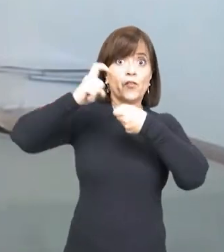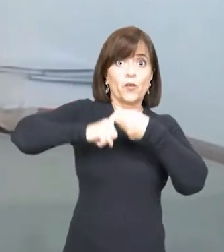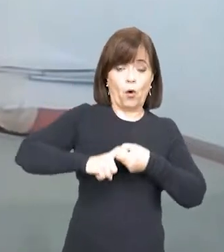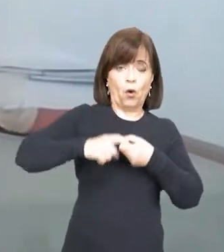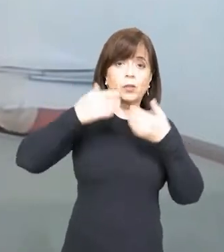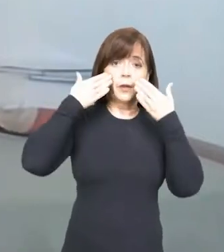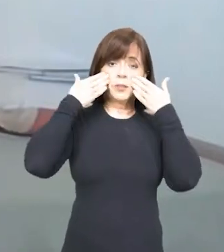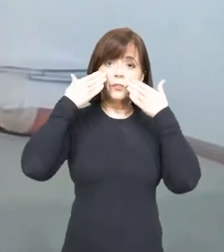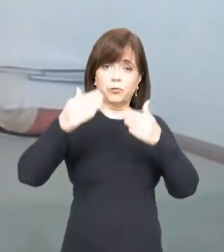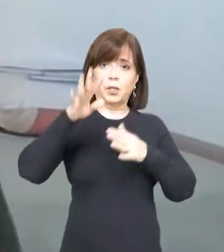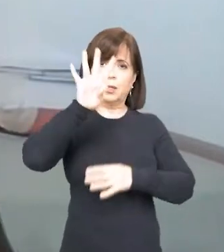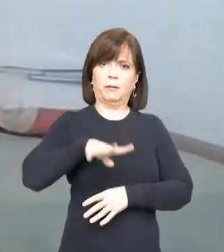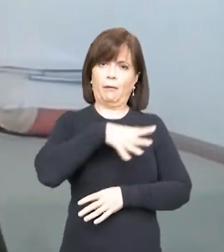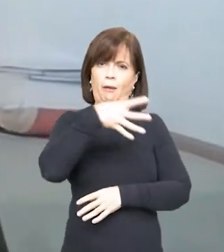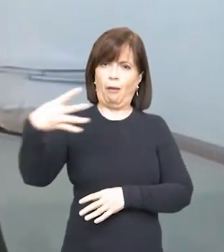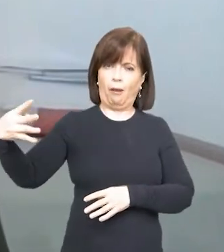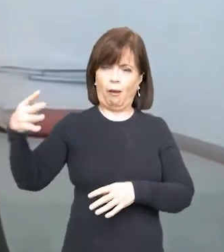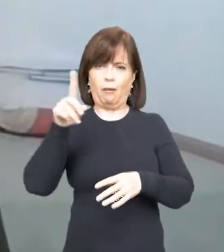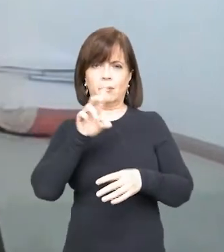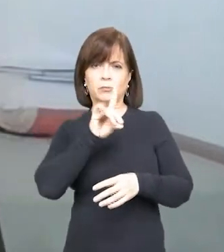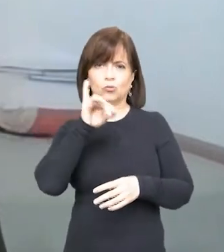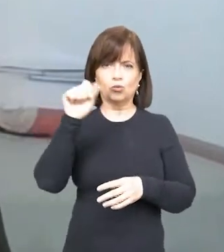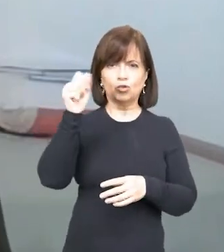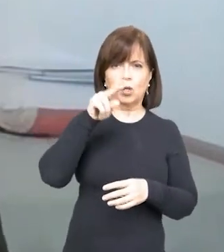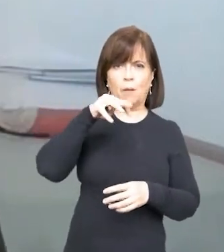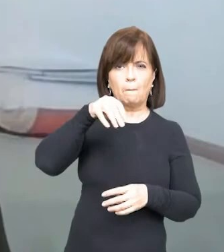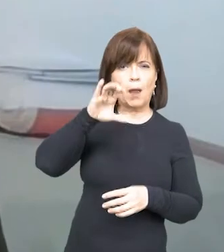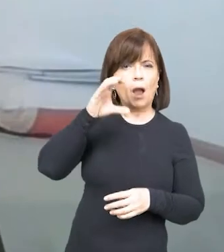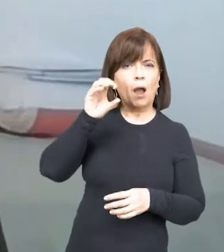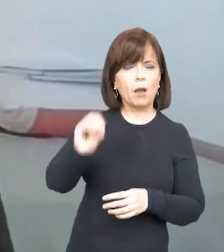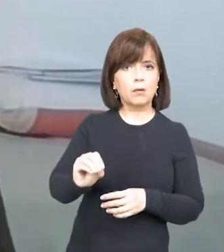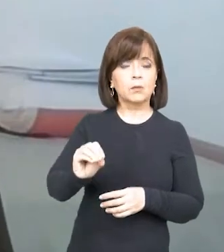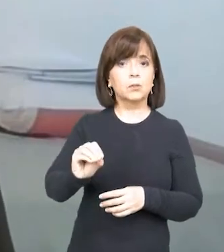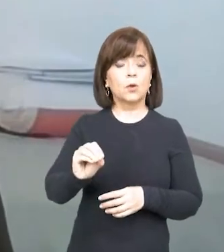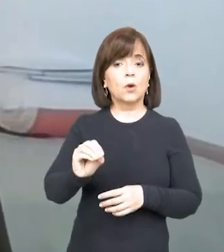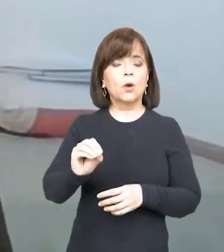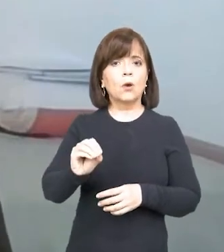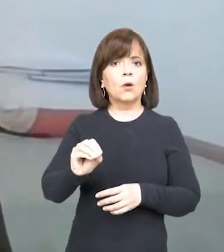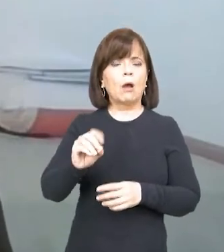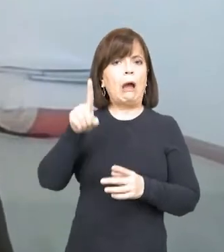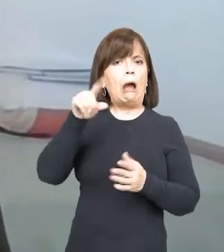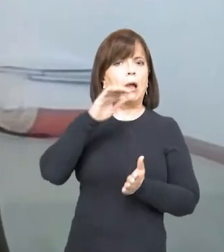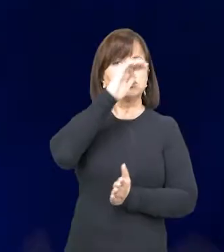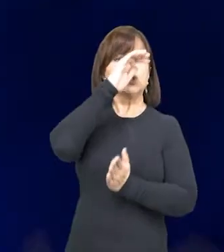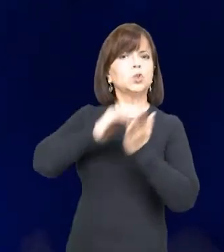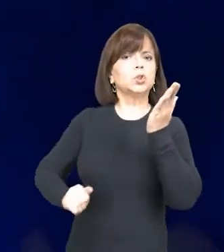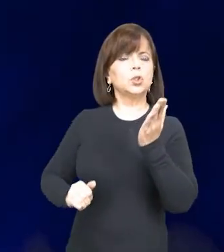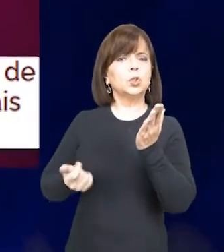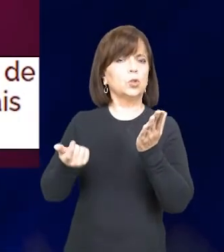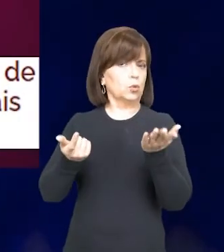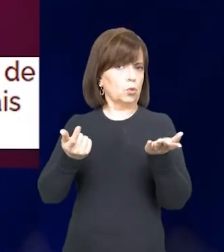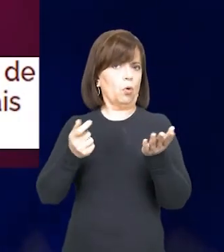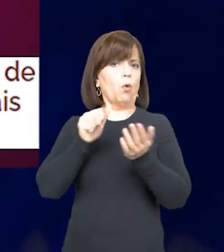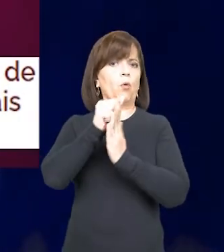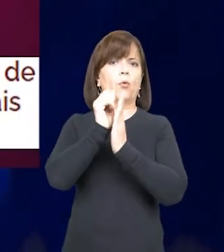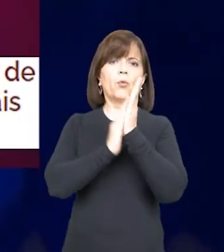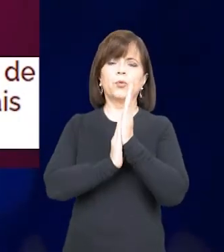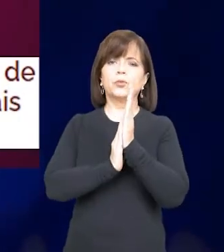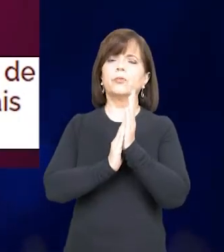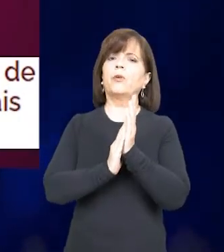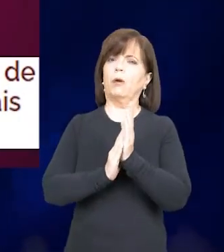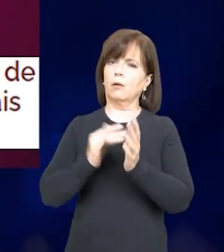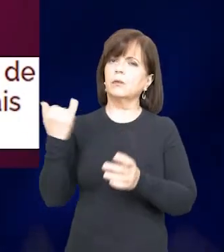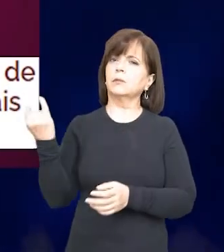no seu calendário para março, e ao final de março ainda tirou a educação do rol das atividades essenciais. Foram 3